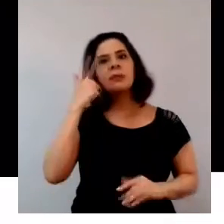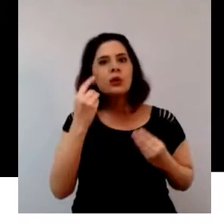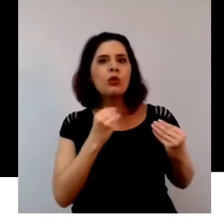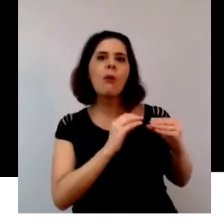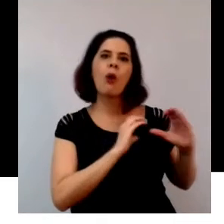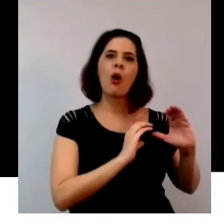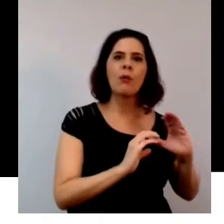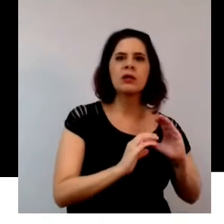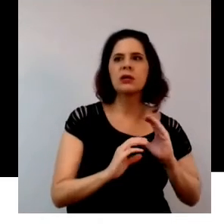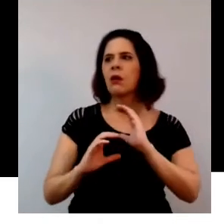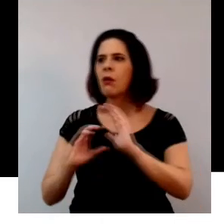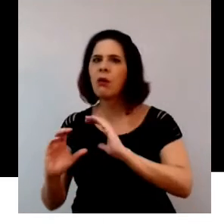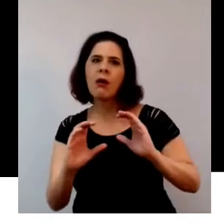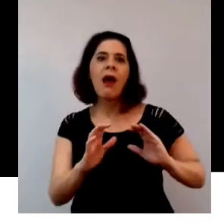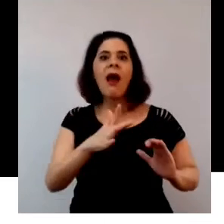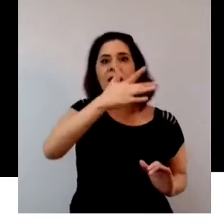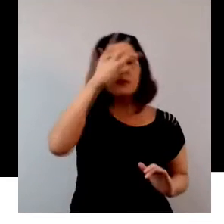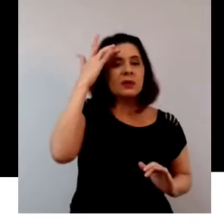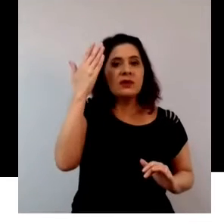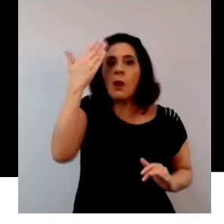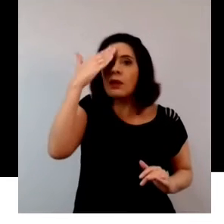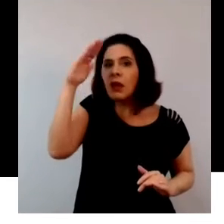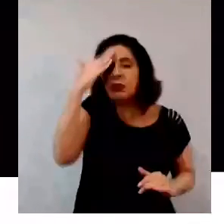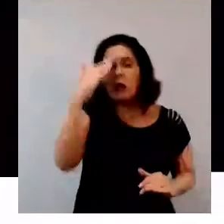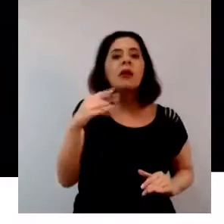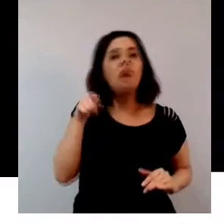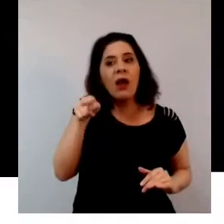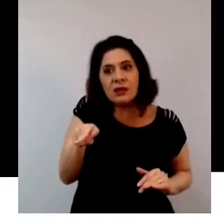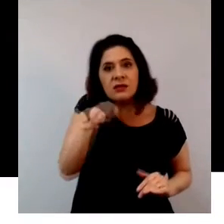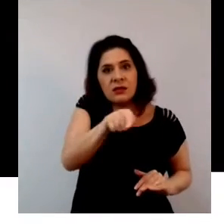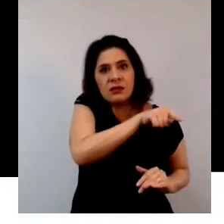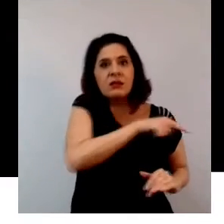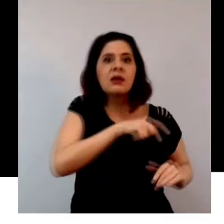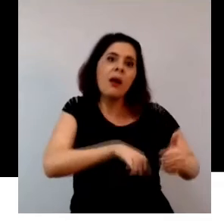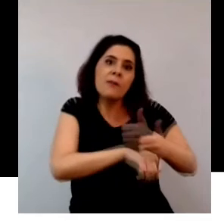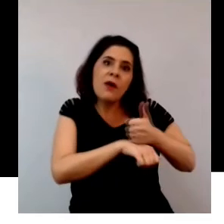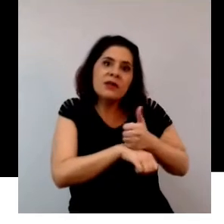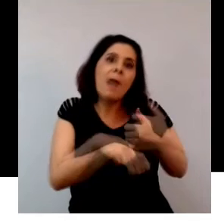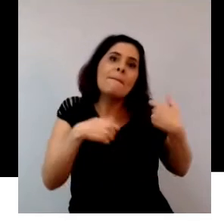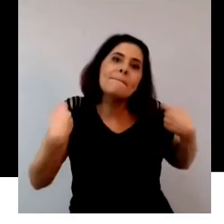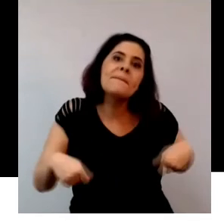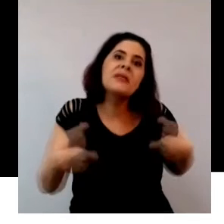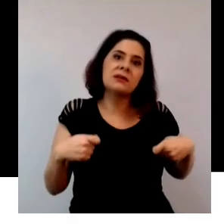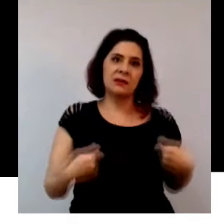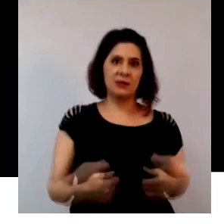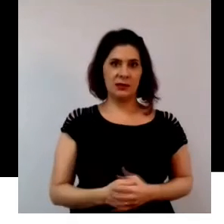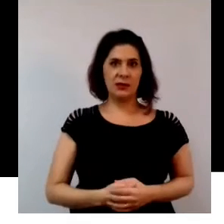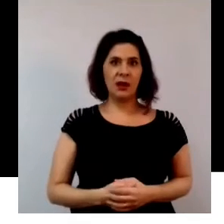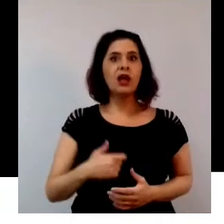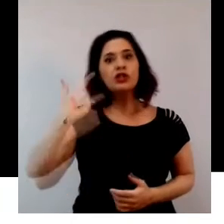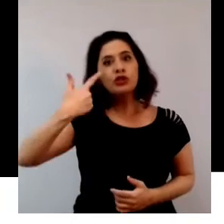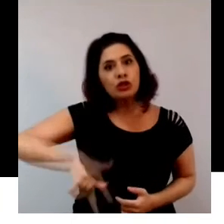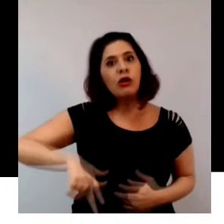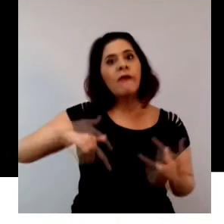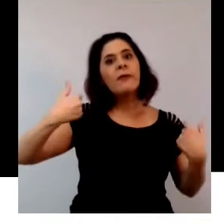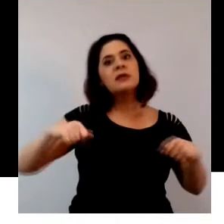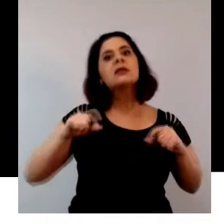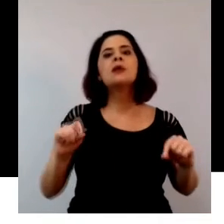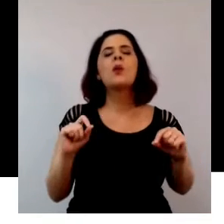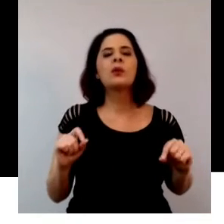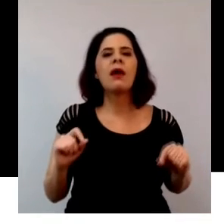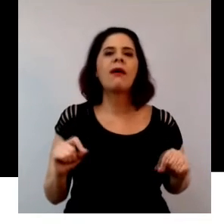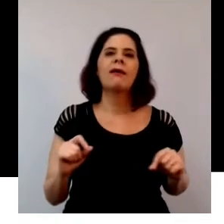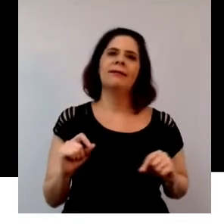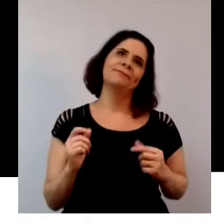pessoas, a gente precisa desses profissionais para comunicar, e mais do que nunca a gente ouviu falar aquela palavrinha tenebrosa, né, a